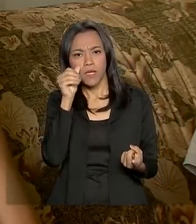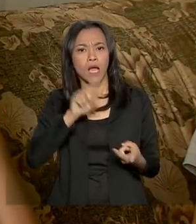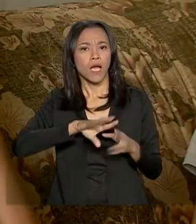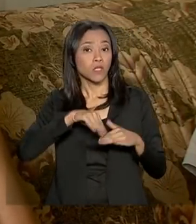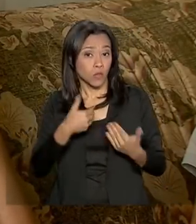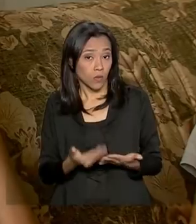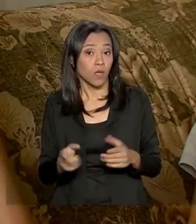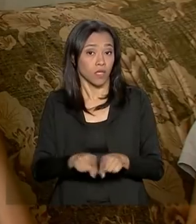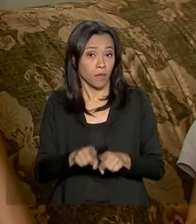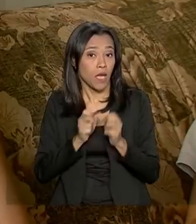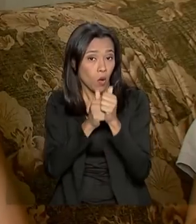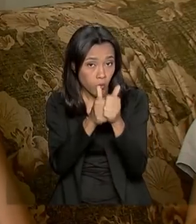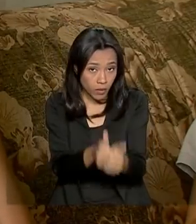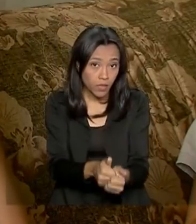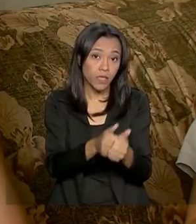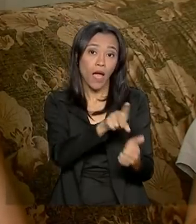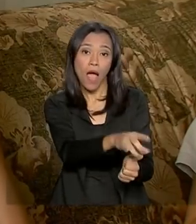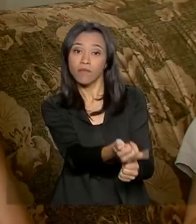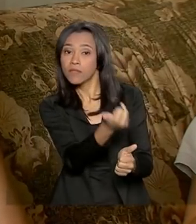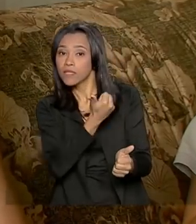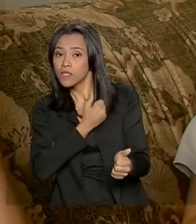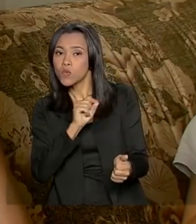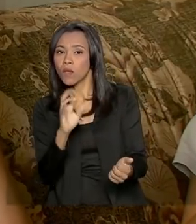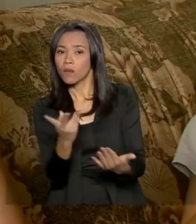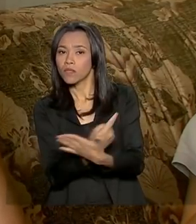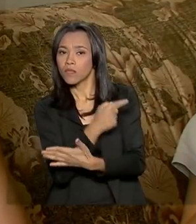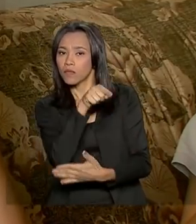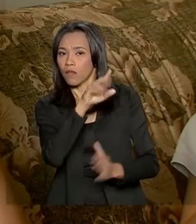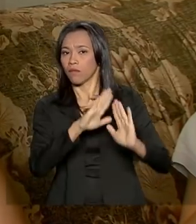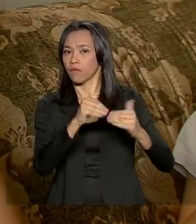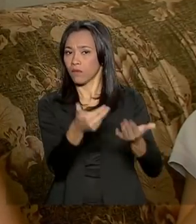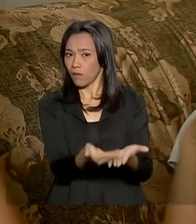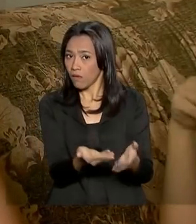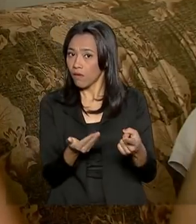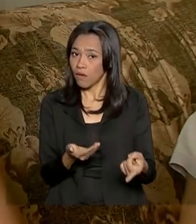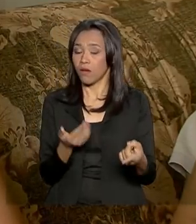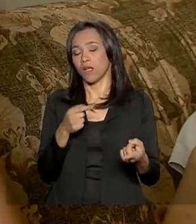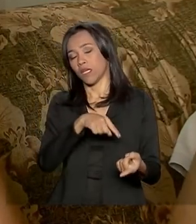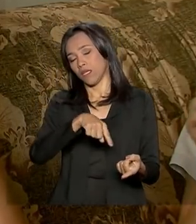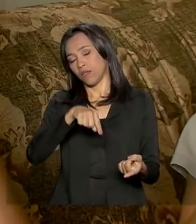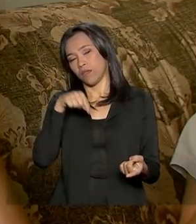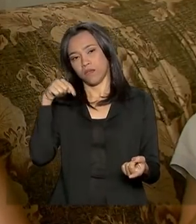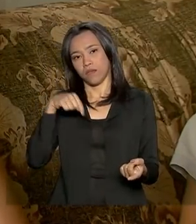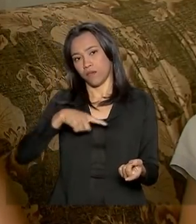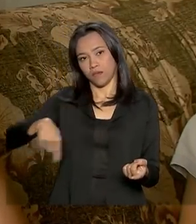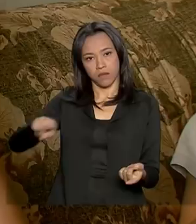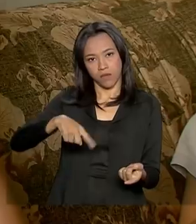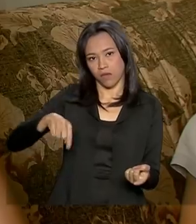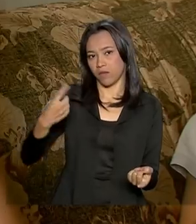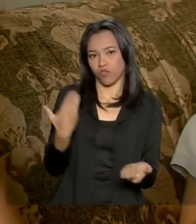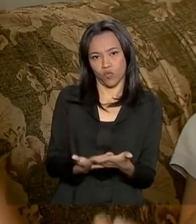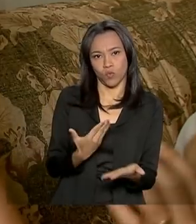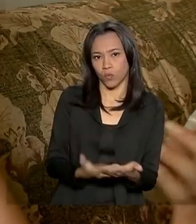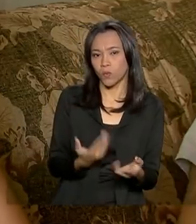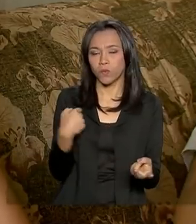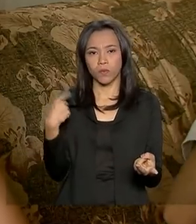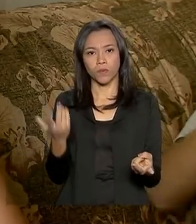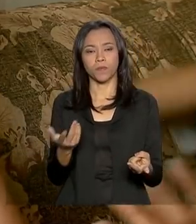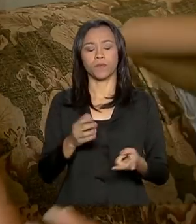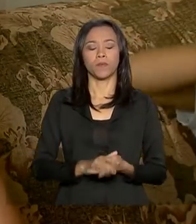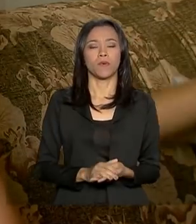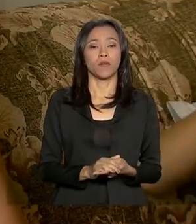escola também dá um feedback com relação a tudo que eles estão dando uma olhada, tanto na parte de estudo mesmo,